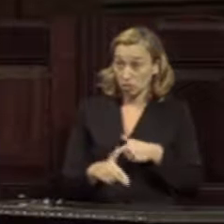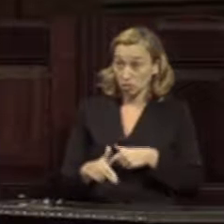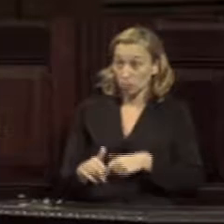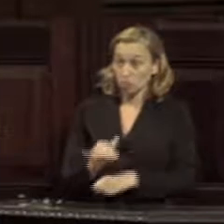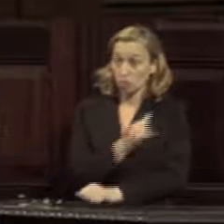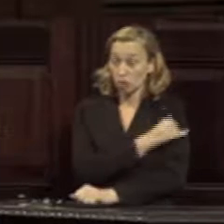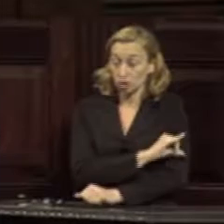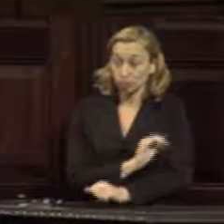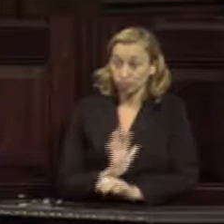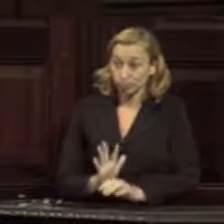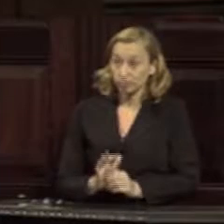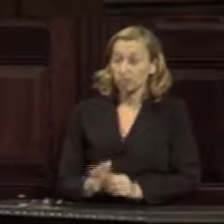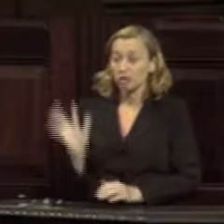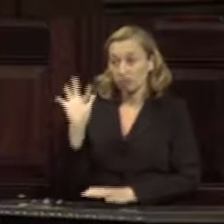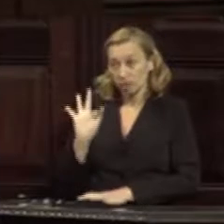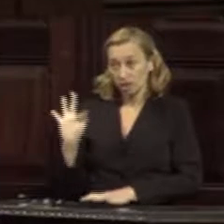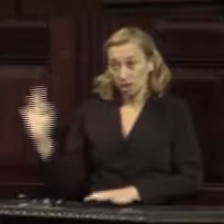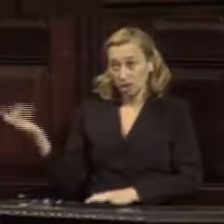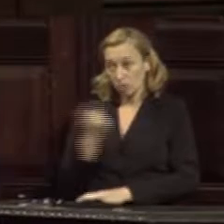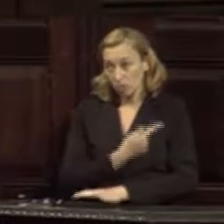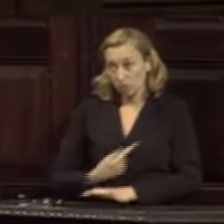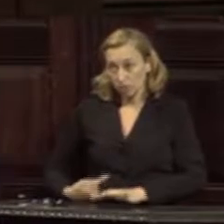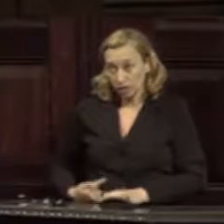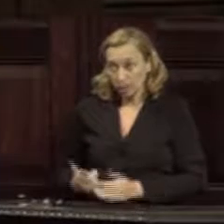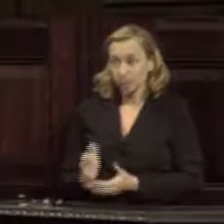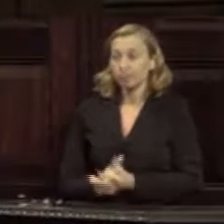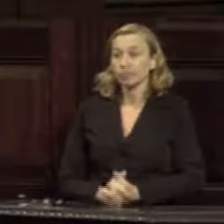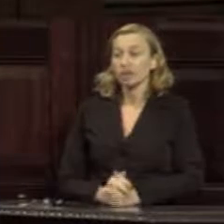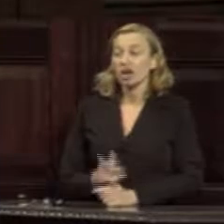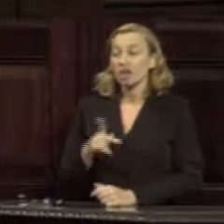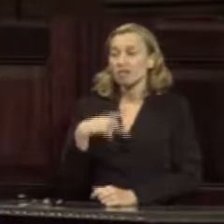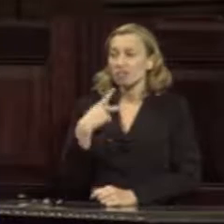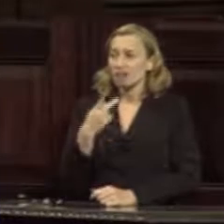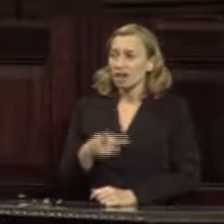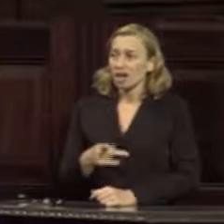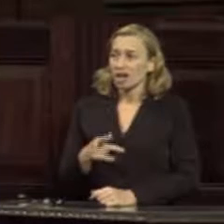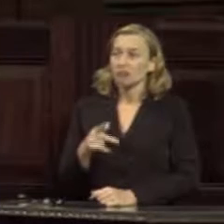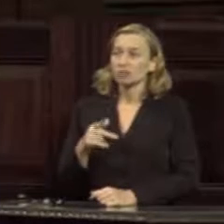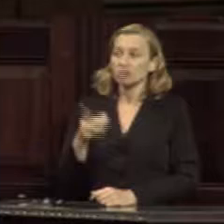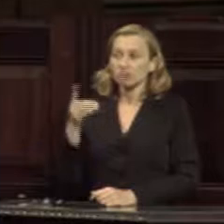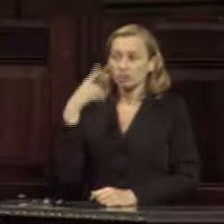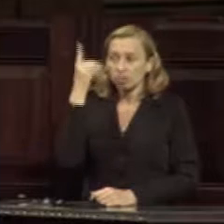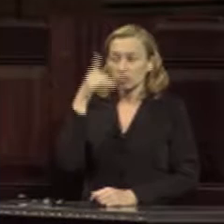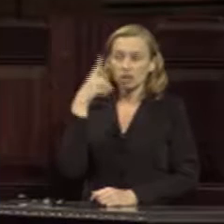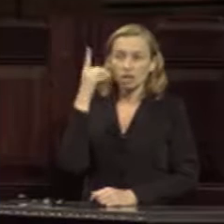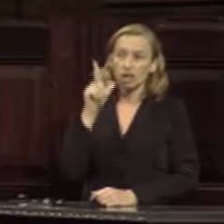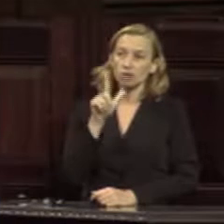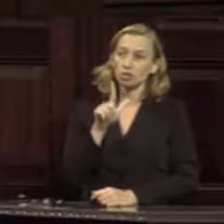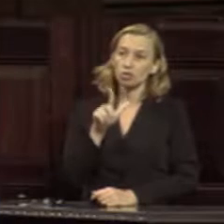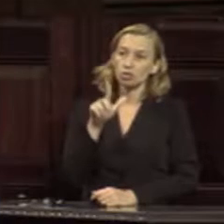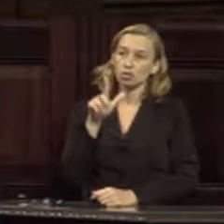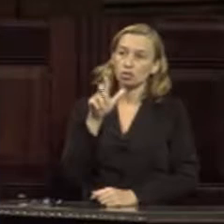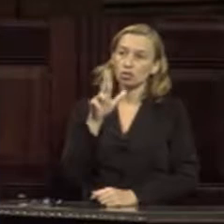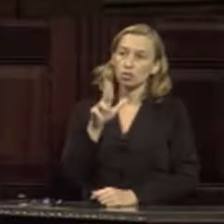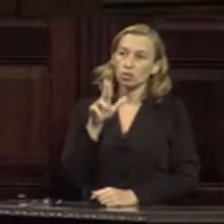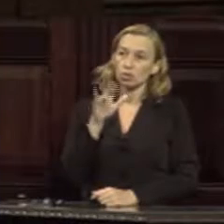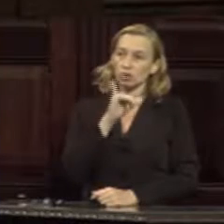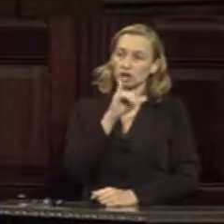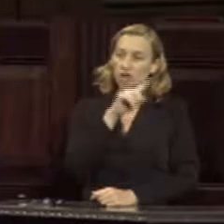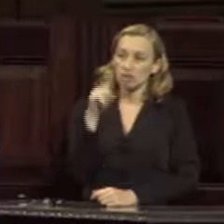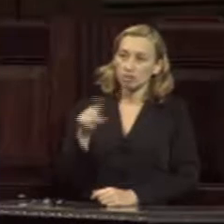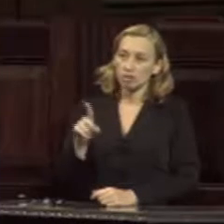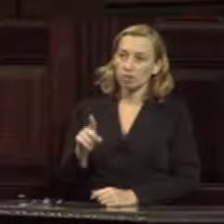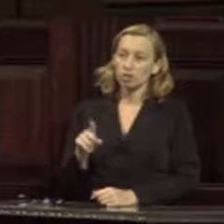federal. Falar ao deputado Luiz Paulo que o presidente ilegítimo Temer,